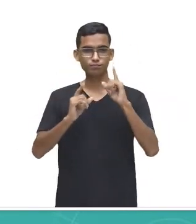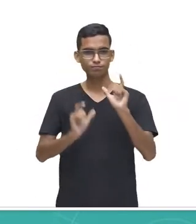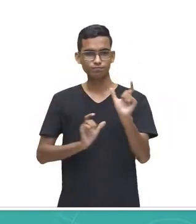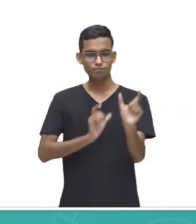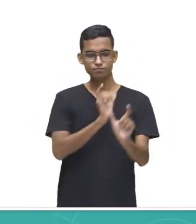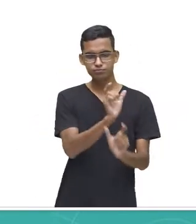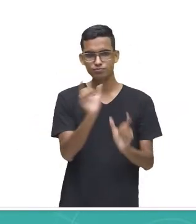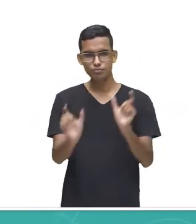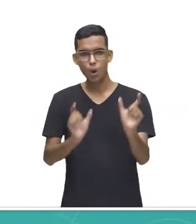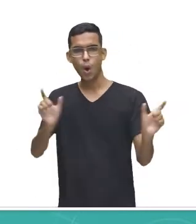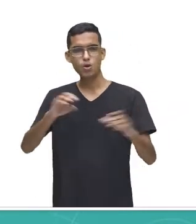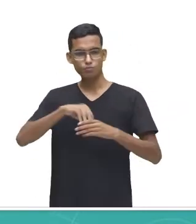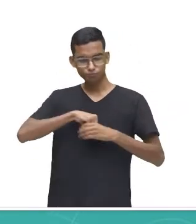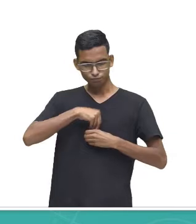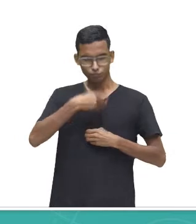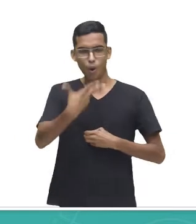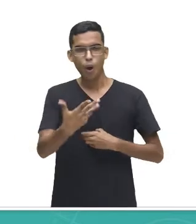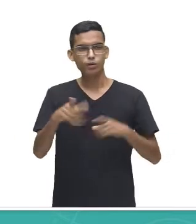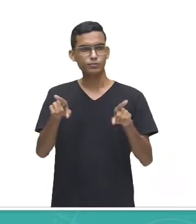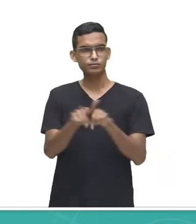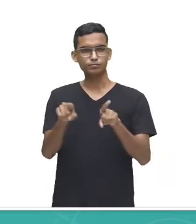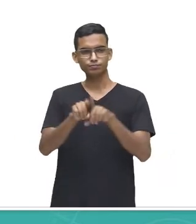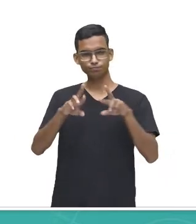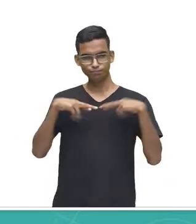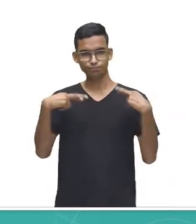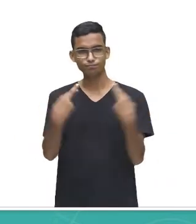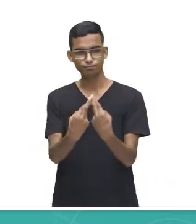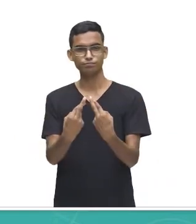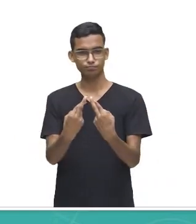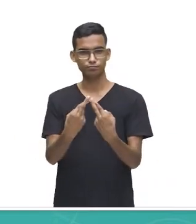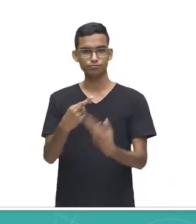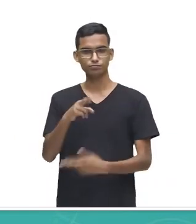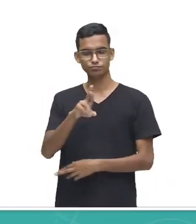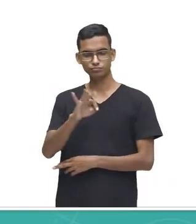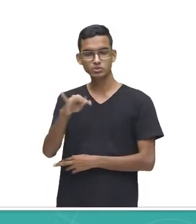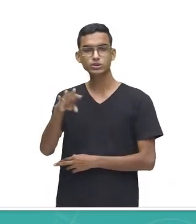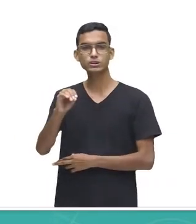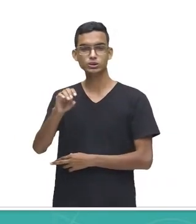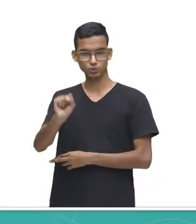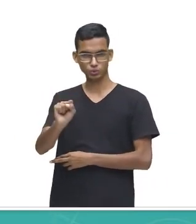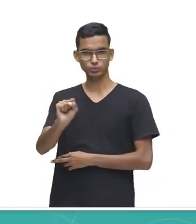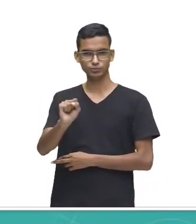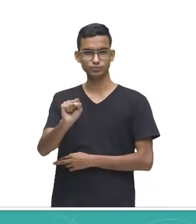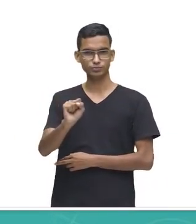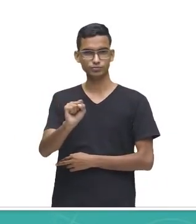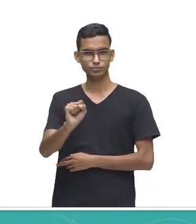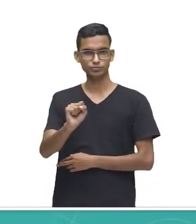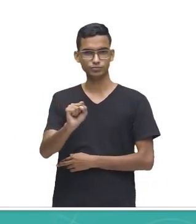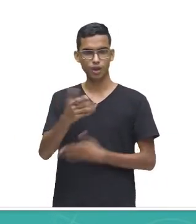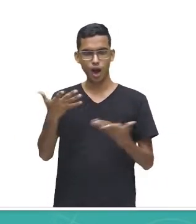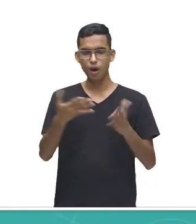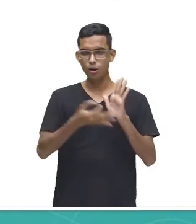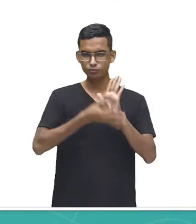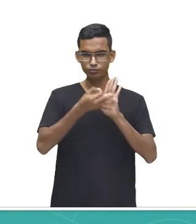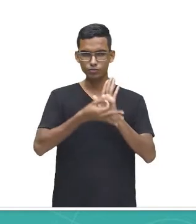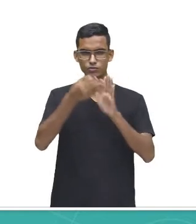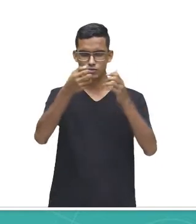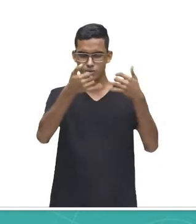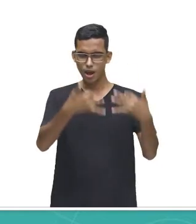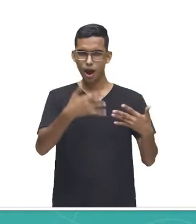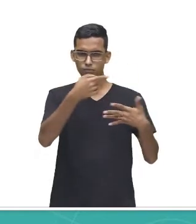palavras, atitudes e ritos. Agora eu vou comentar cada um deles para vocês entenderem.